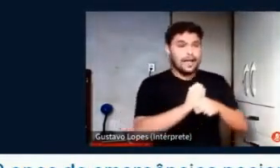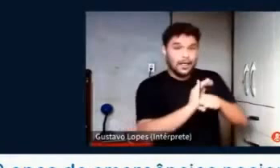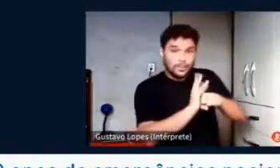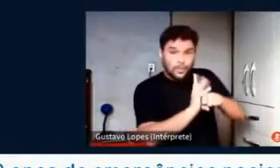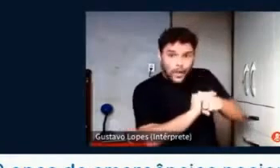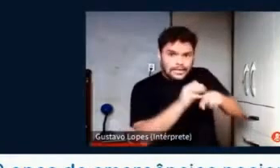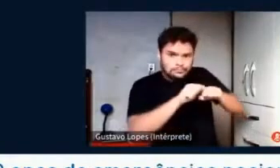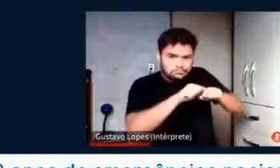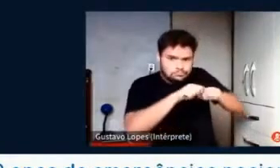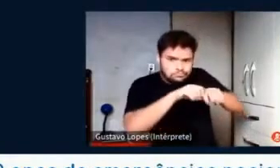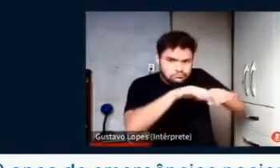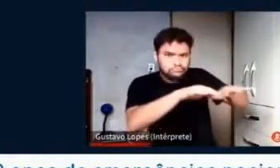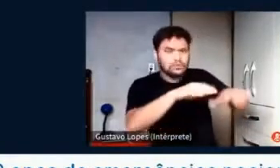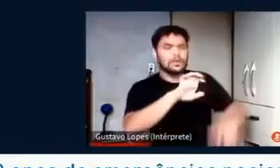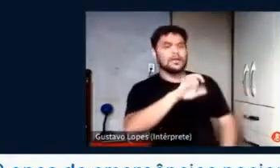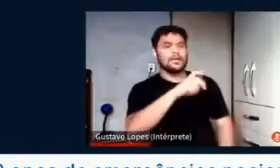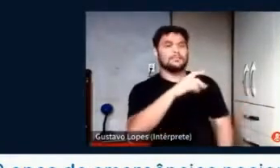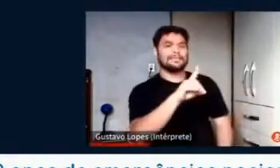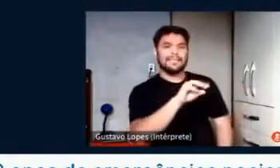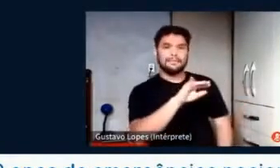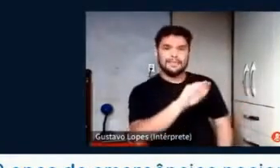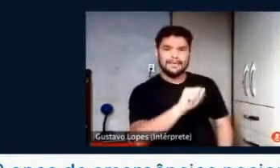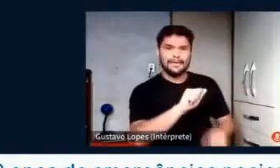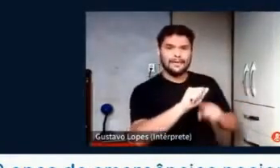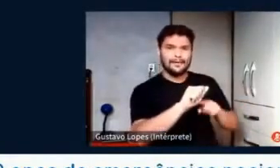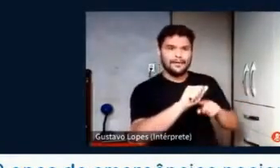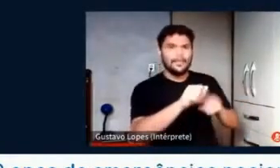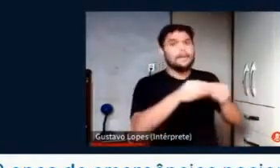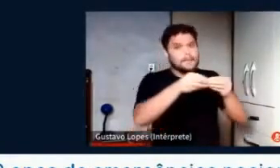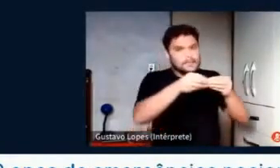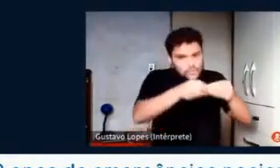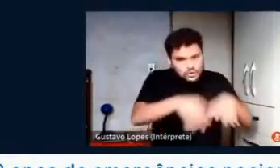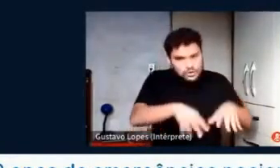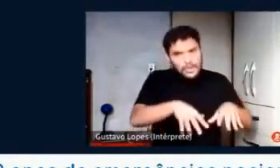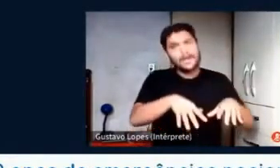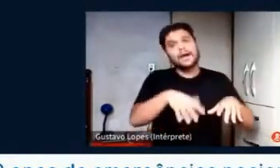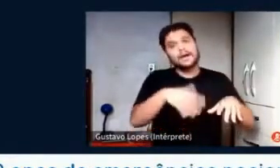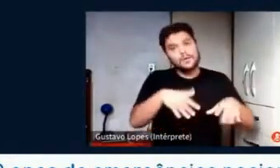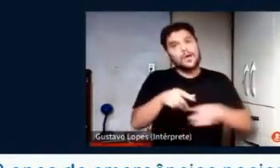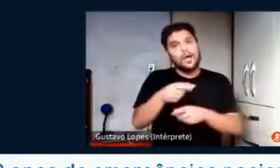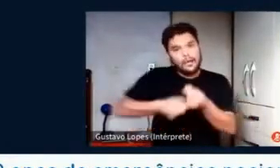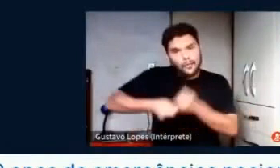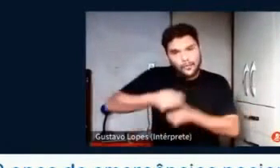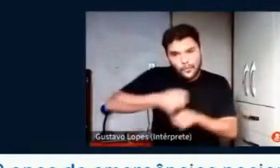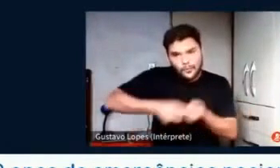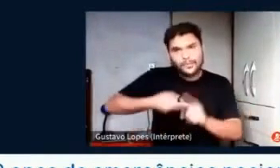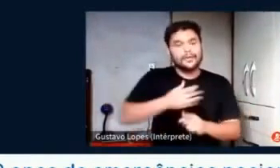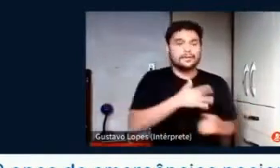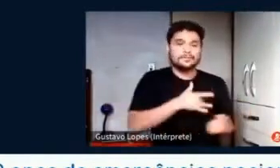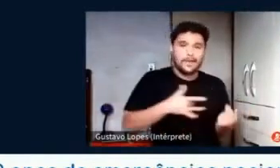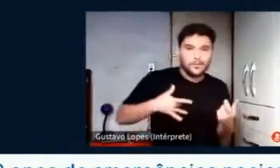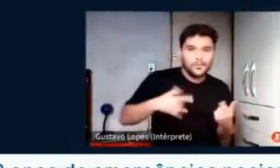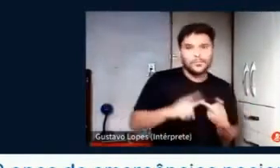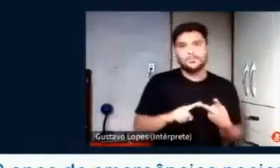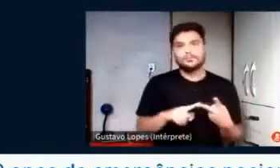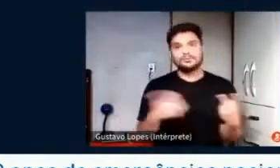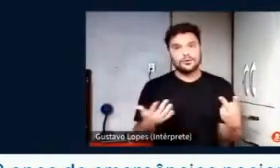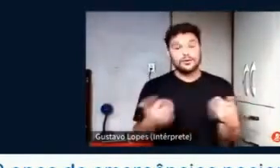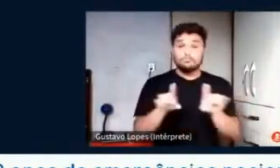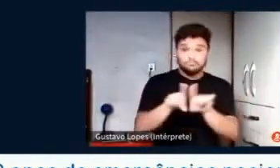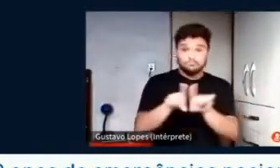elas mobilizaram e impactaram muito a economia, a saúde e